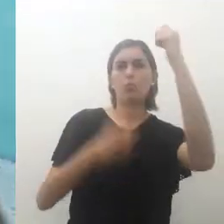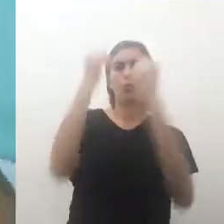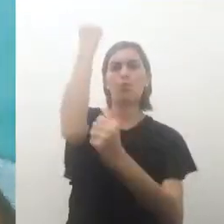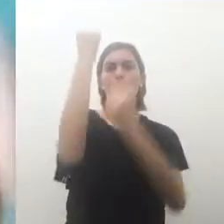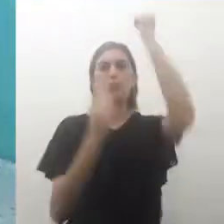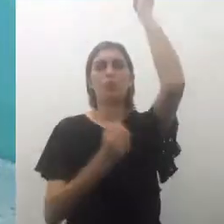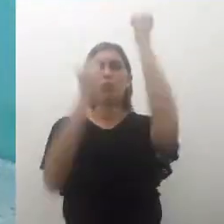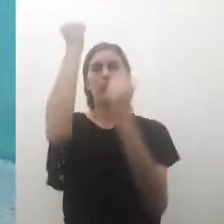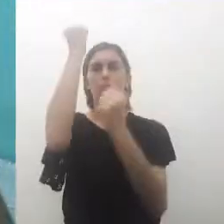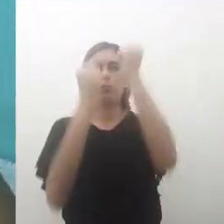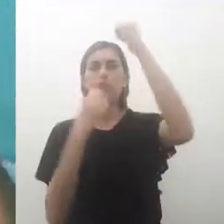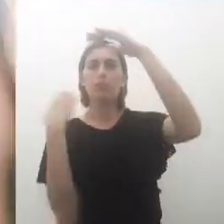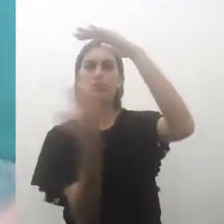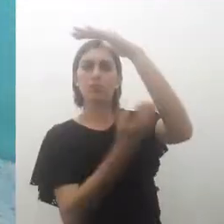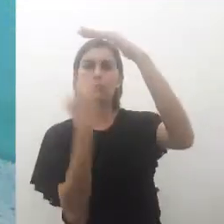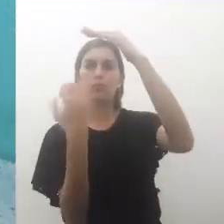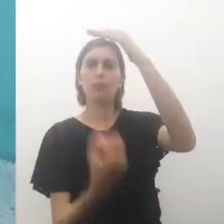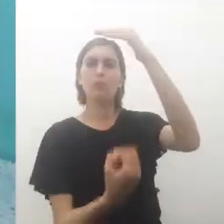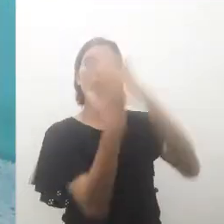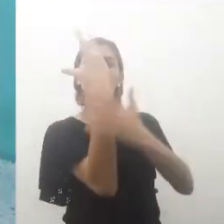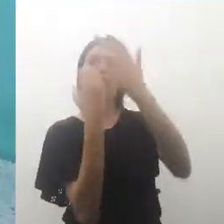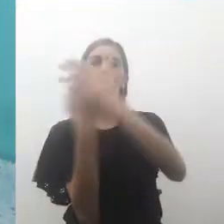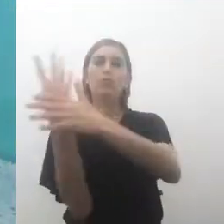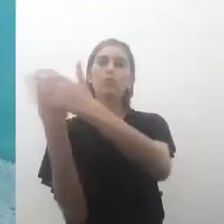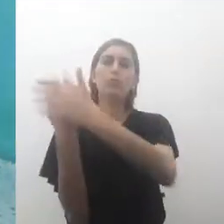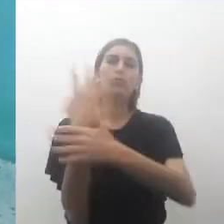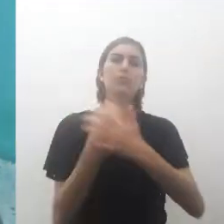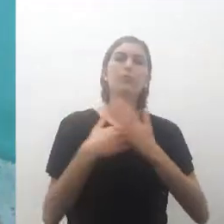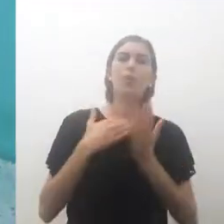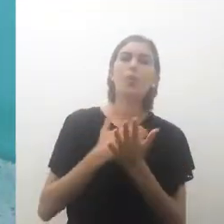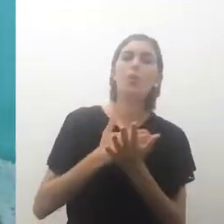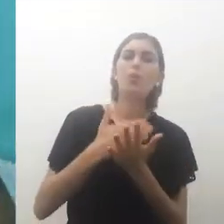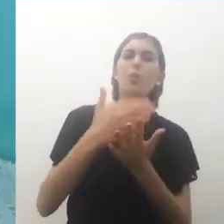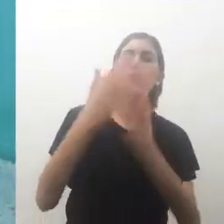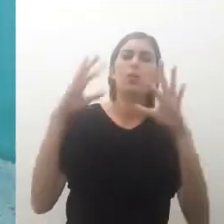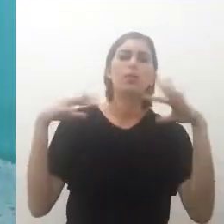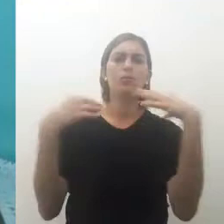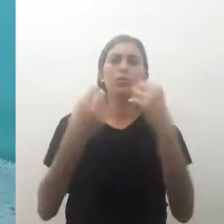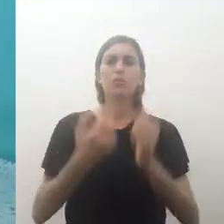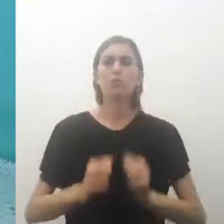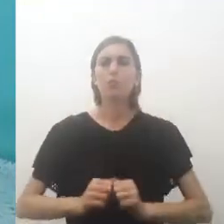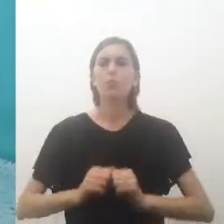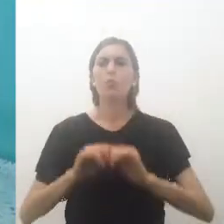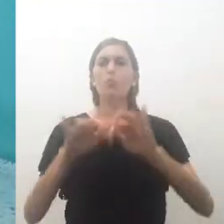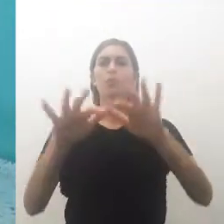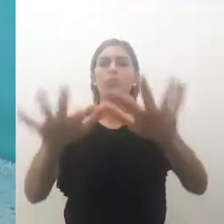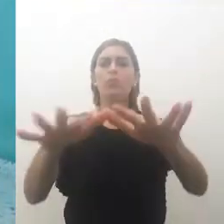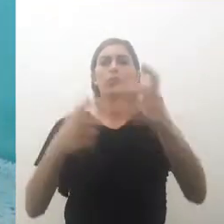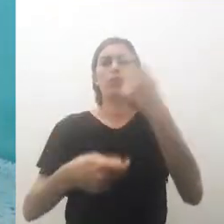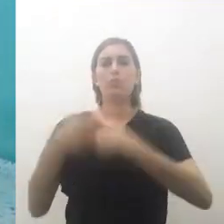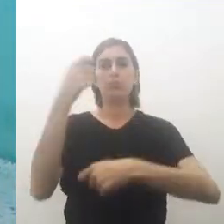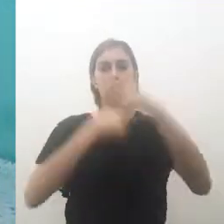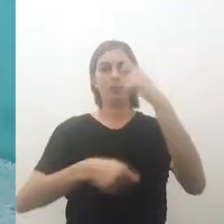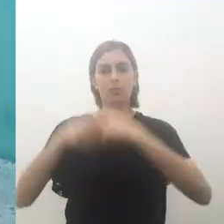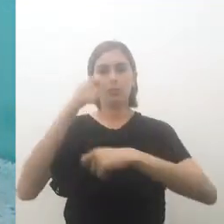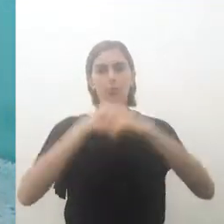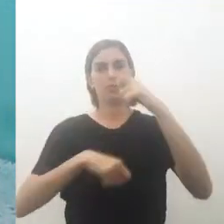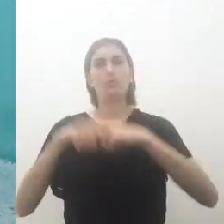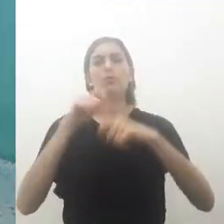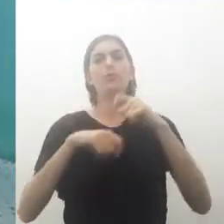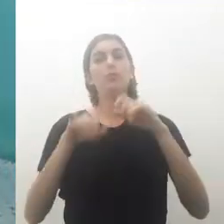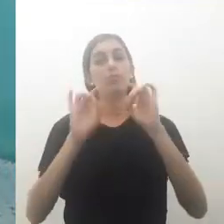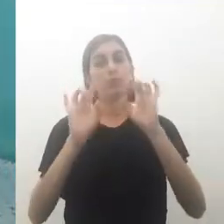de indústrias, o crescimento de empresas, e aí é onde começa toda a questão da